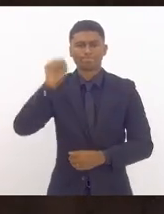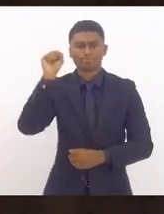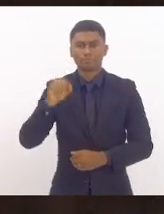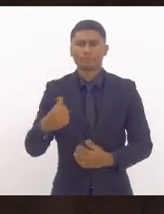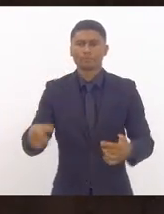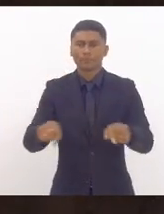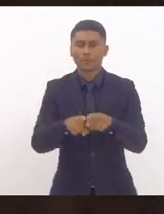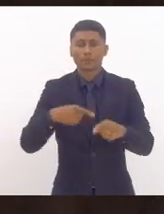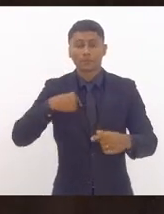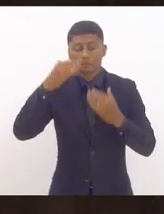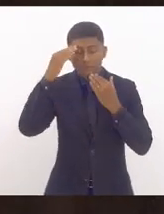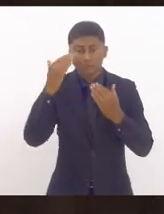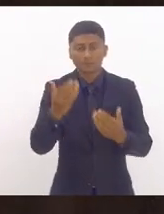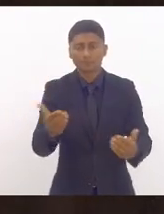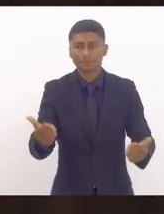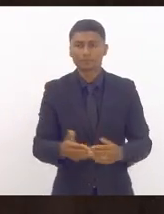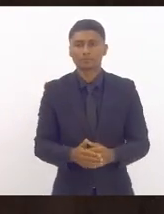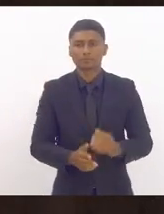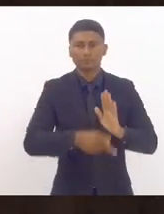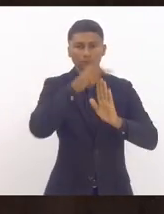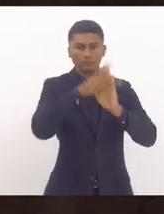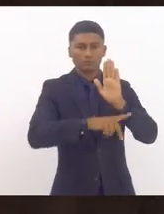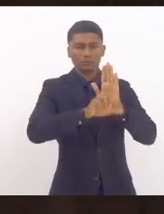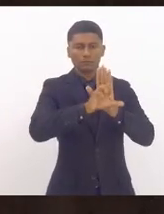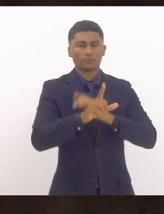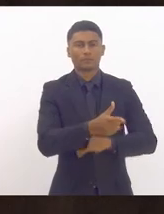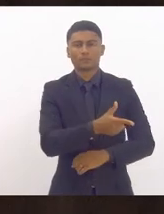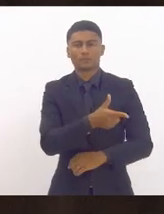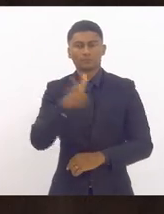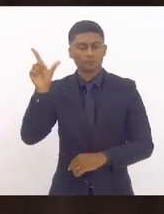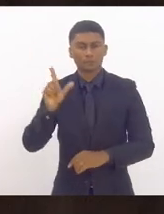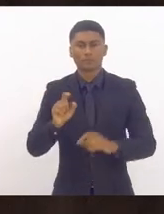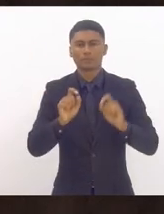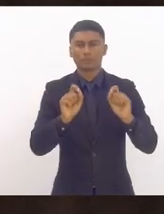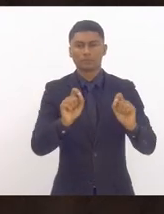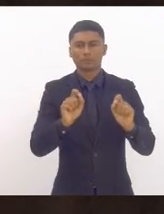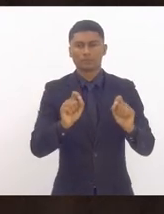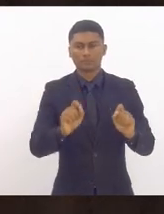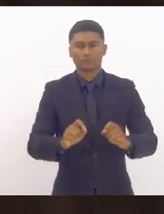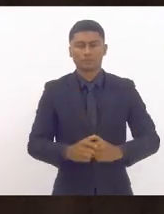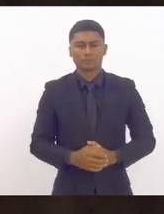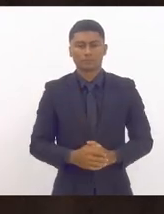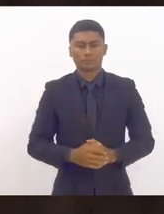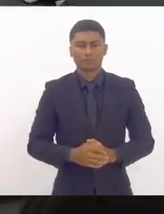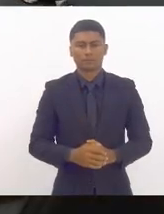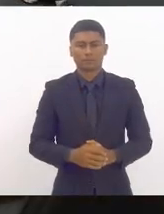oportunidade. O outro projeto, senhora presidenta. No meu.